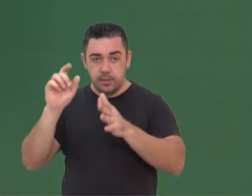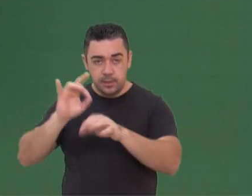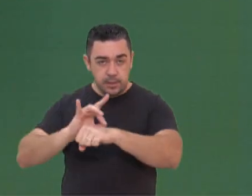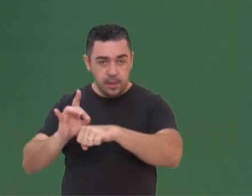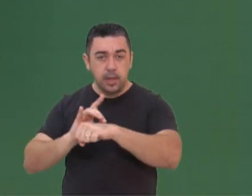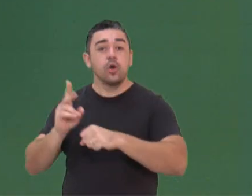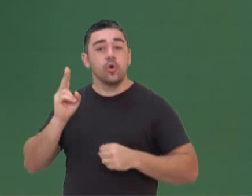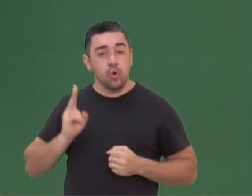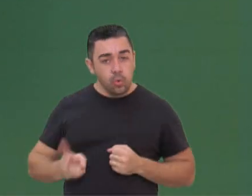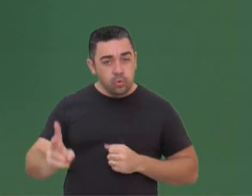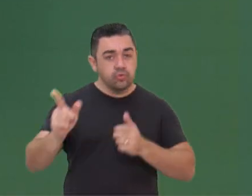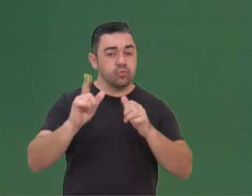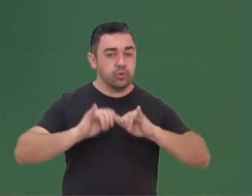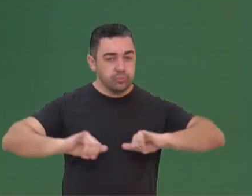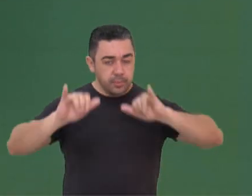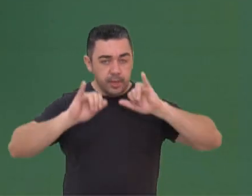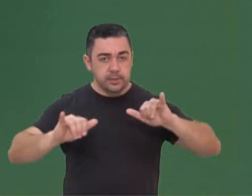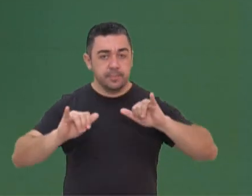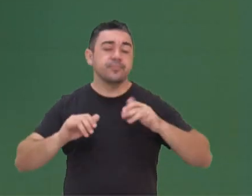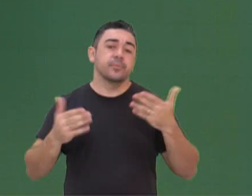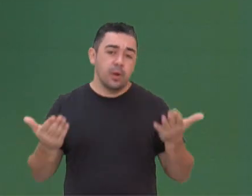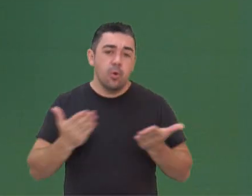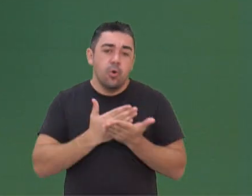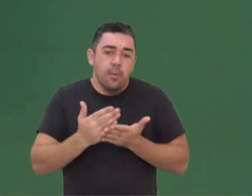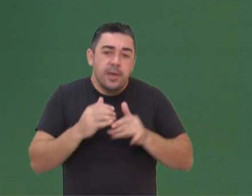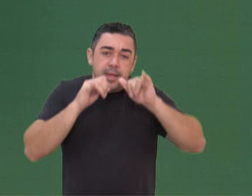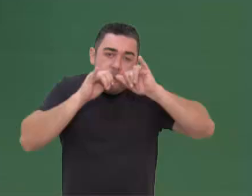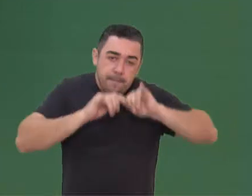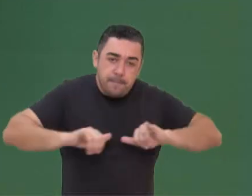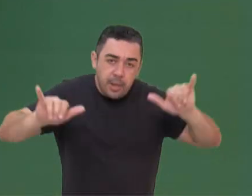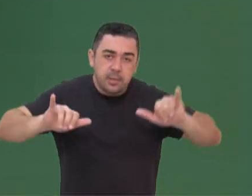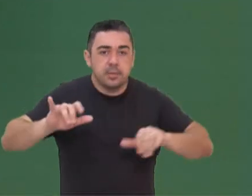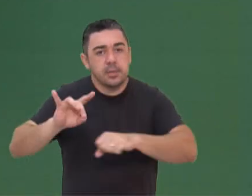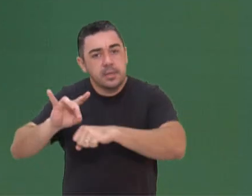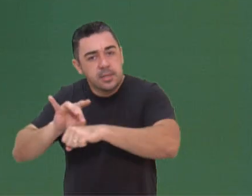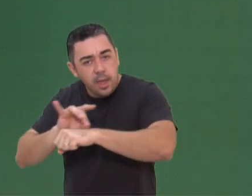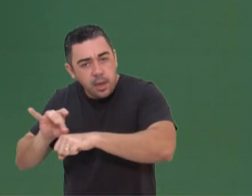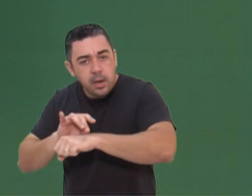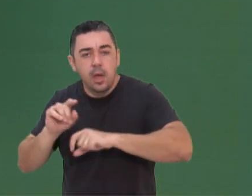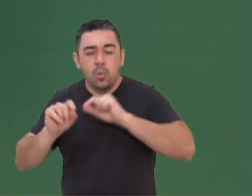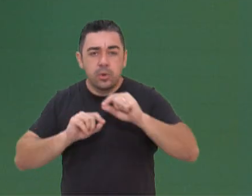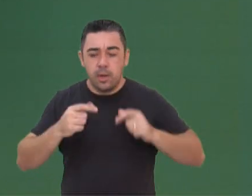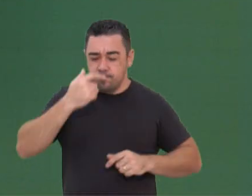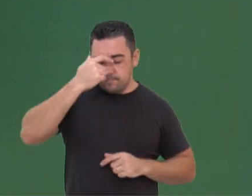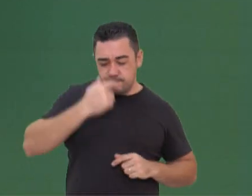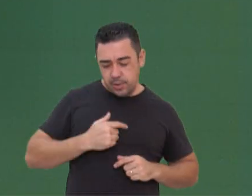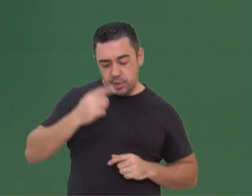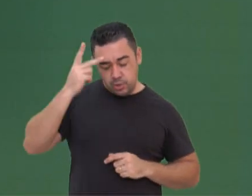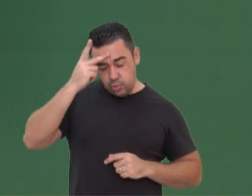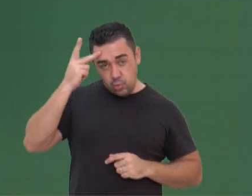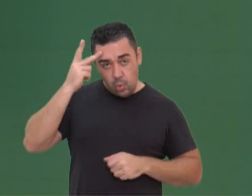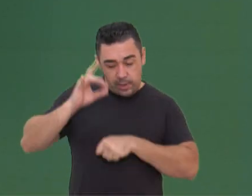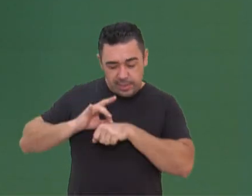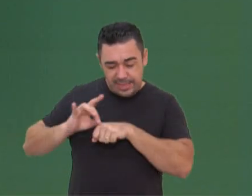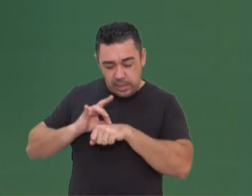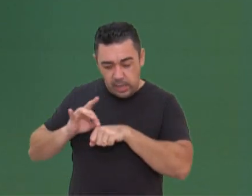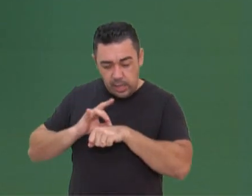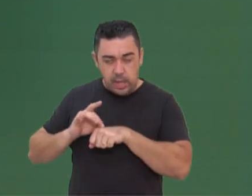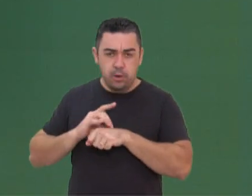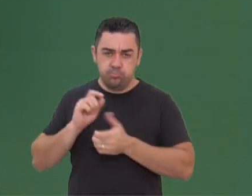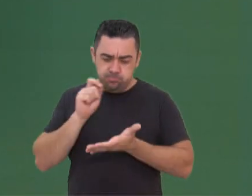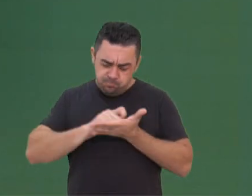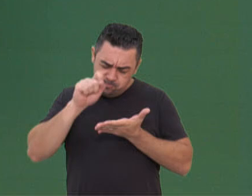aí nós temos a chamada, então, imprensa negra. Editores negros criando jornais para conversar